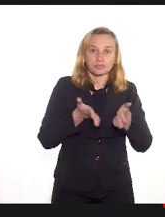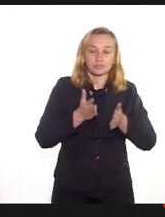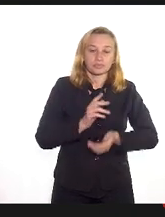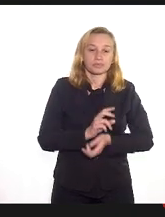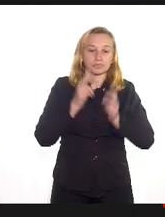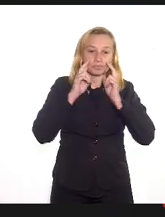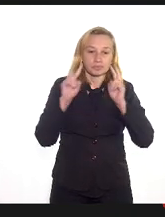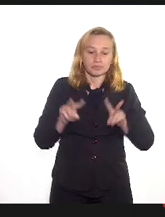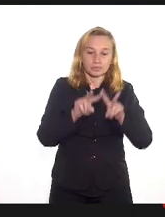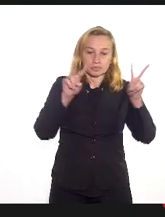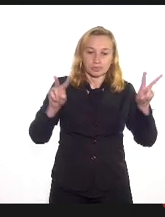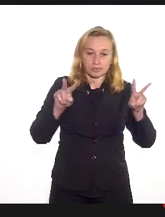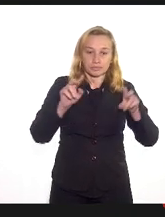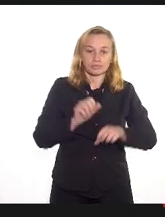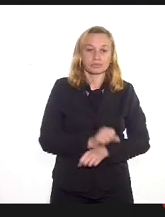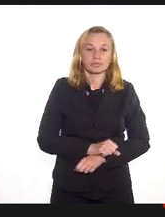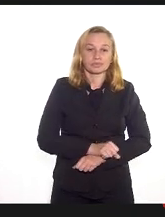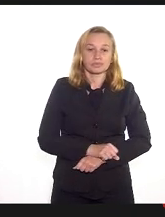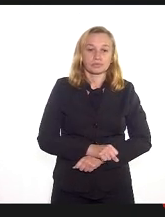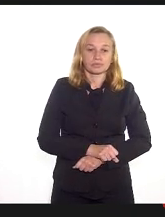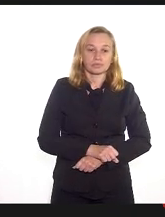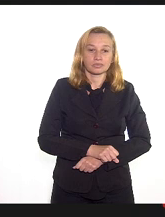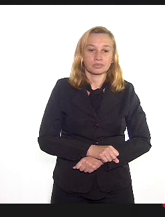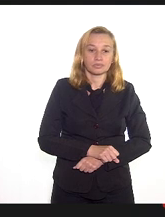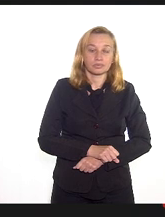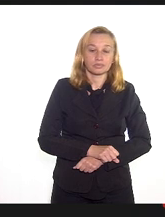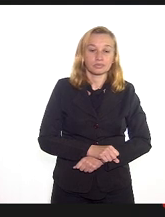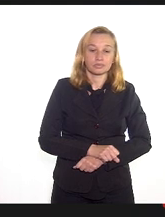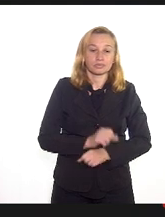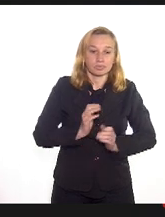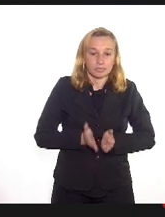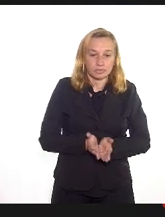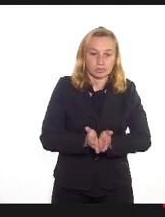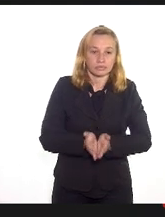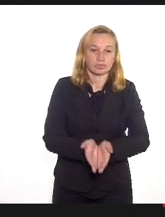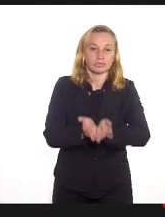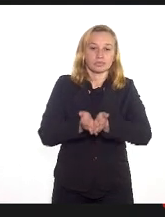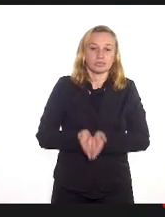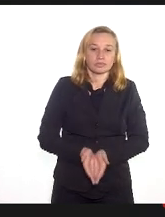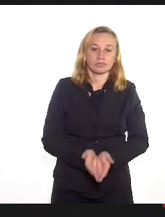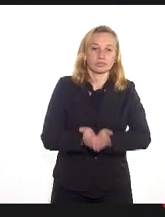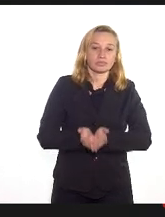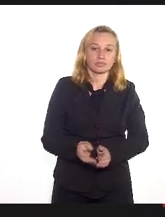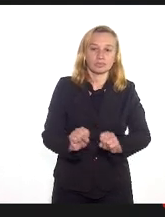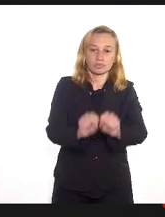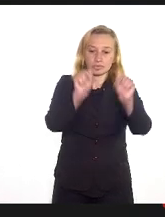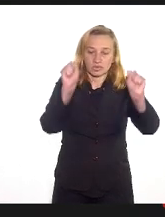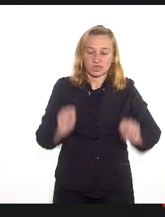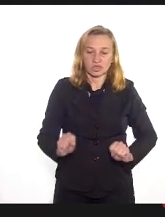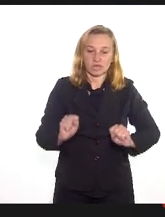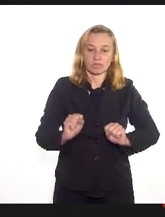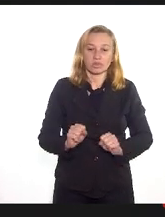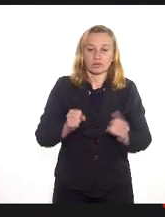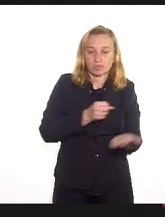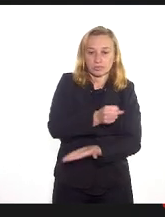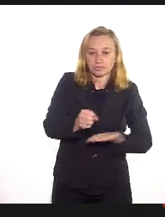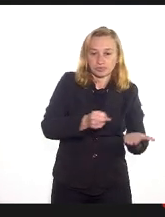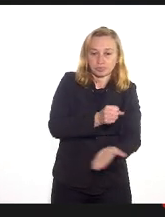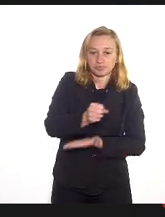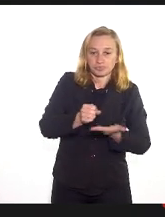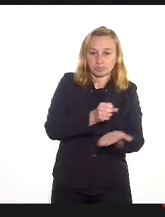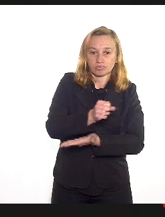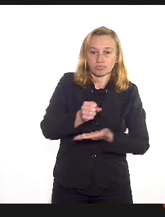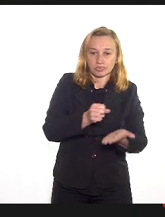essa visão do e-navigation, o navio, o sistema de navegação do navio, que se baseia em